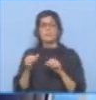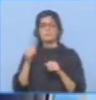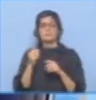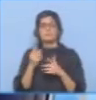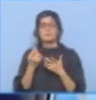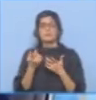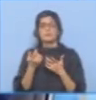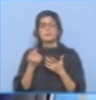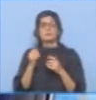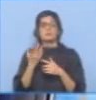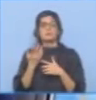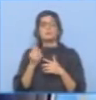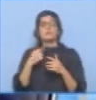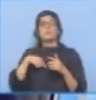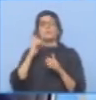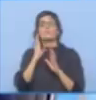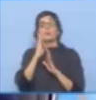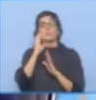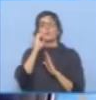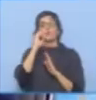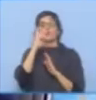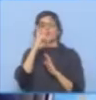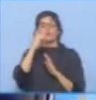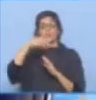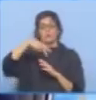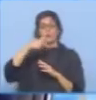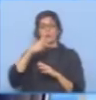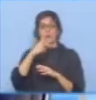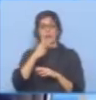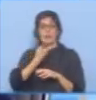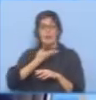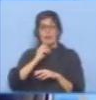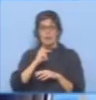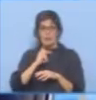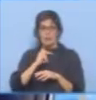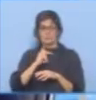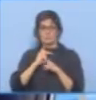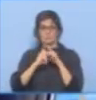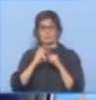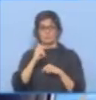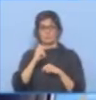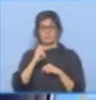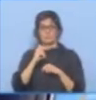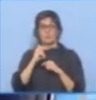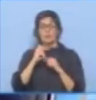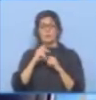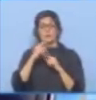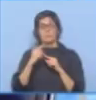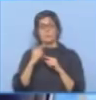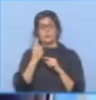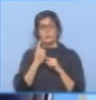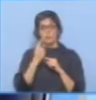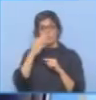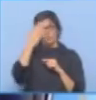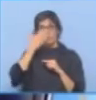o dia, não é? A jornada. Sim. Porque, na verdade, concretamente seria um dia, e começou por ser assim. Mas depois foi crescendo, não é? Também, se